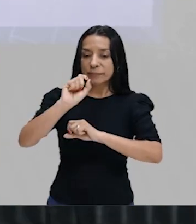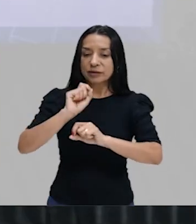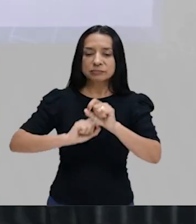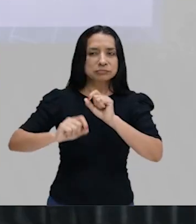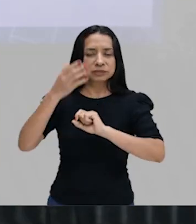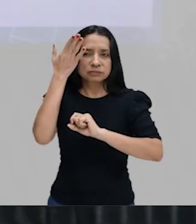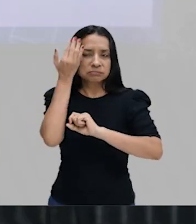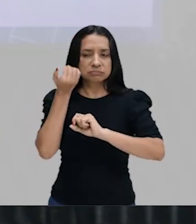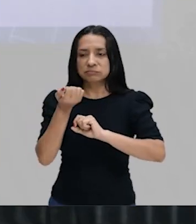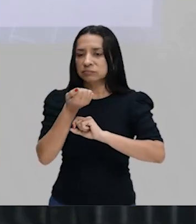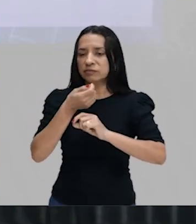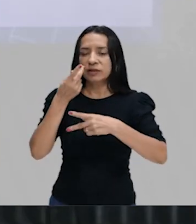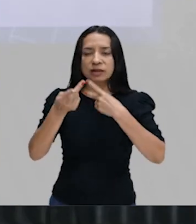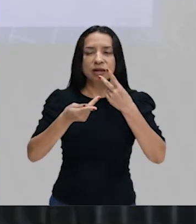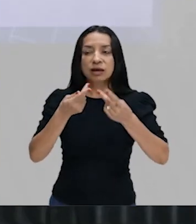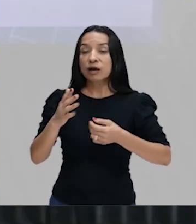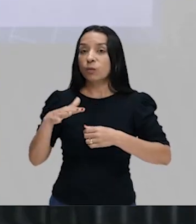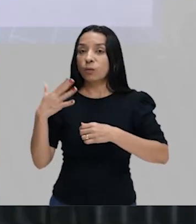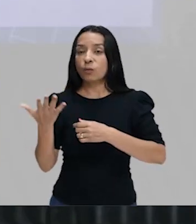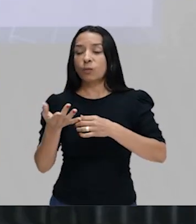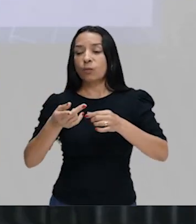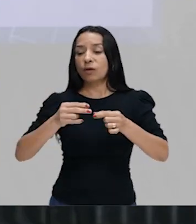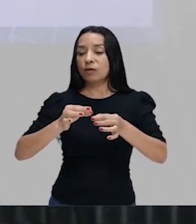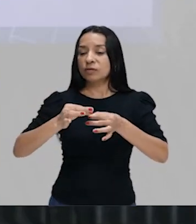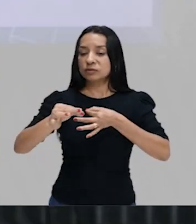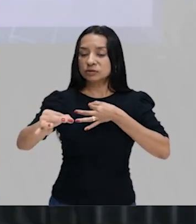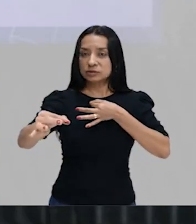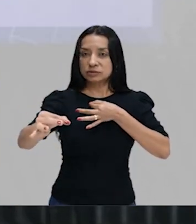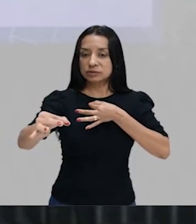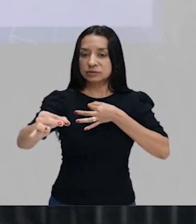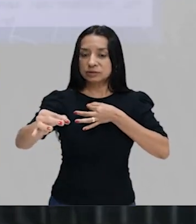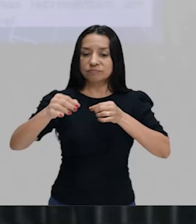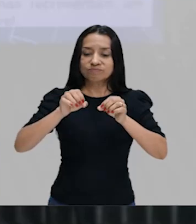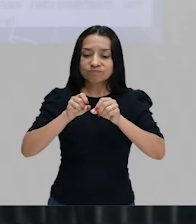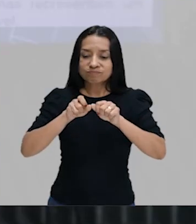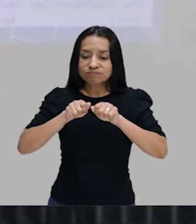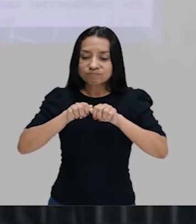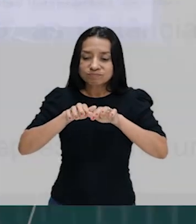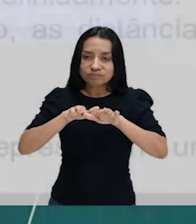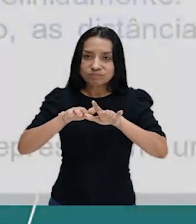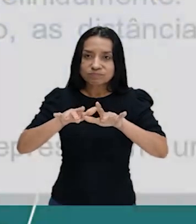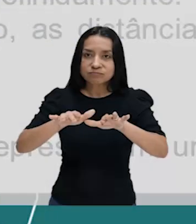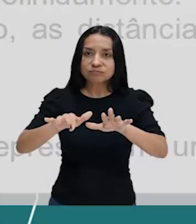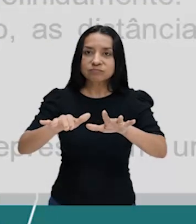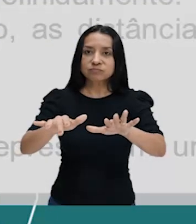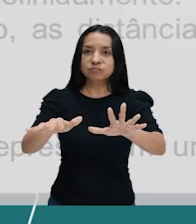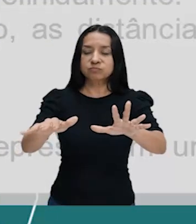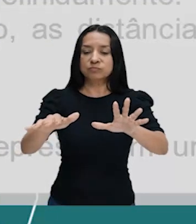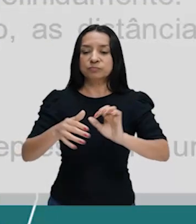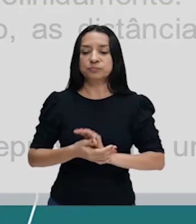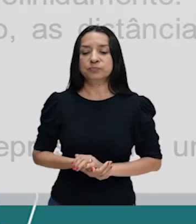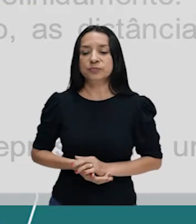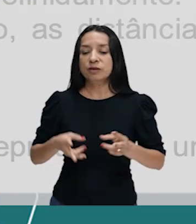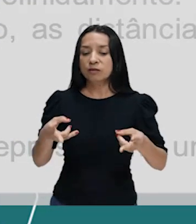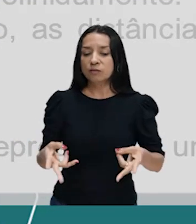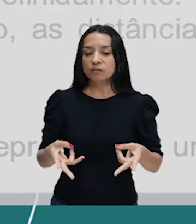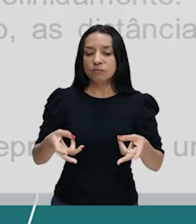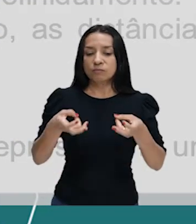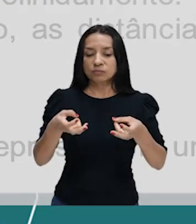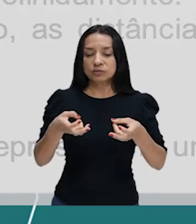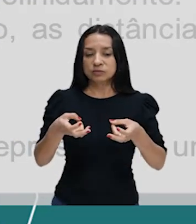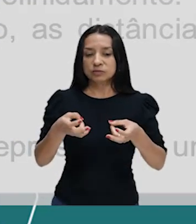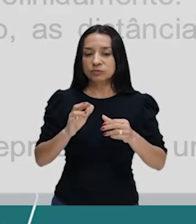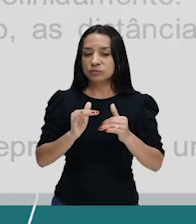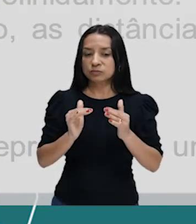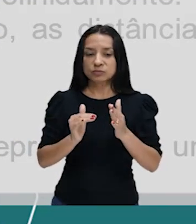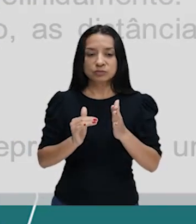né, qual é essa distância, eu só sei dizer que ela vai aumentando infinitamente, tá? Bom, aqui uma observação. Todas